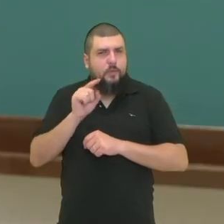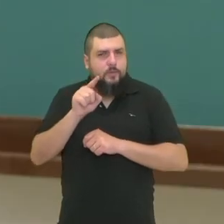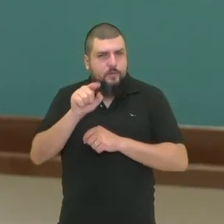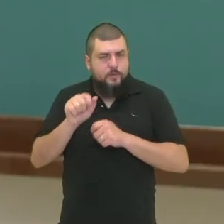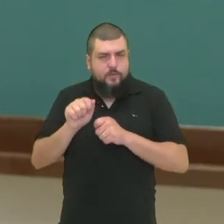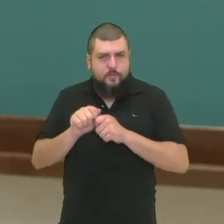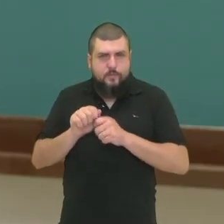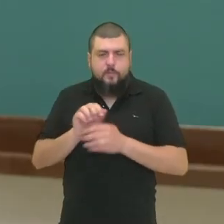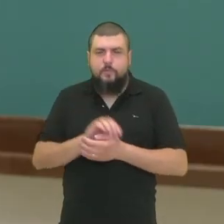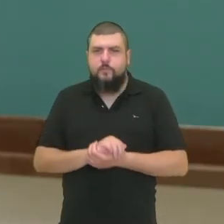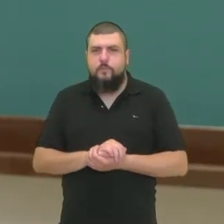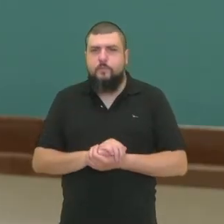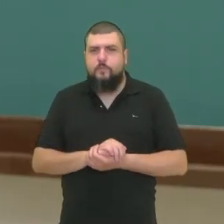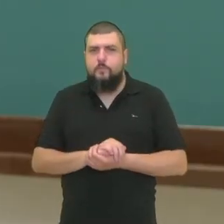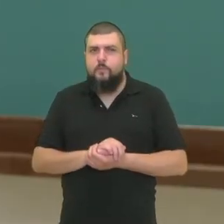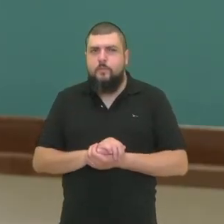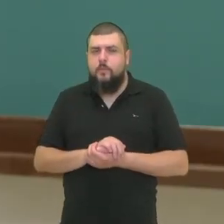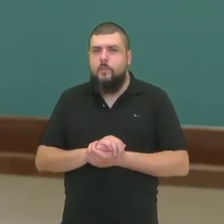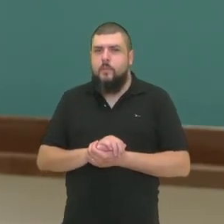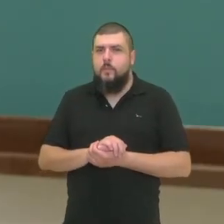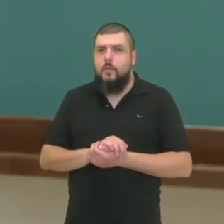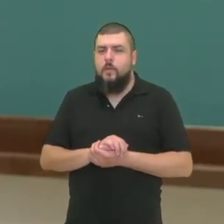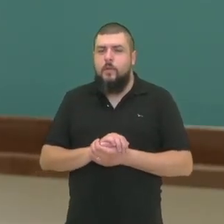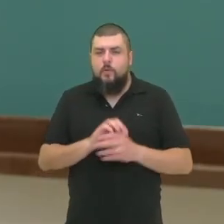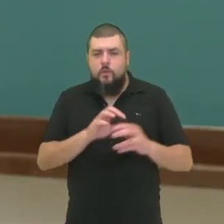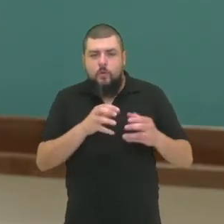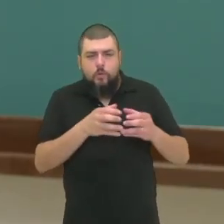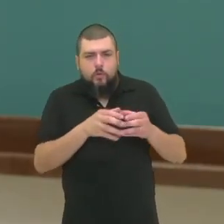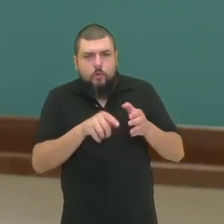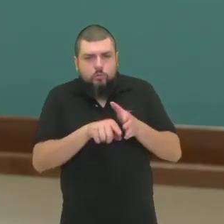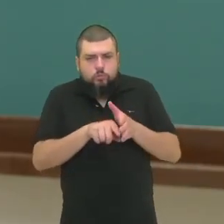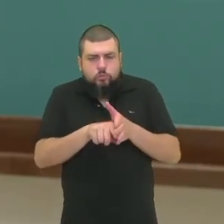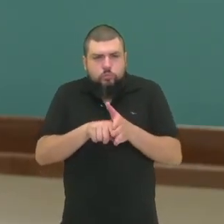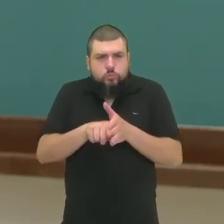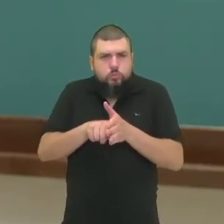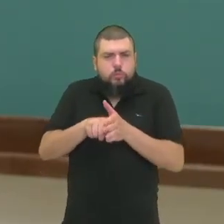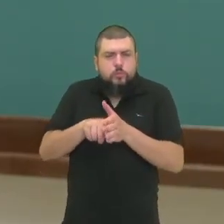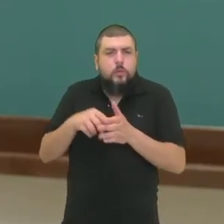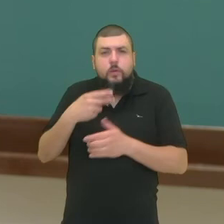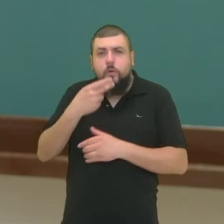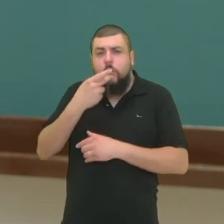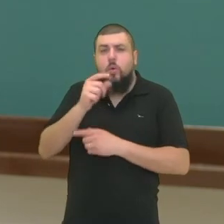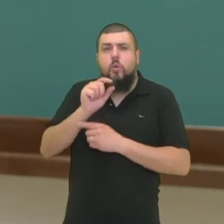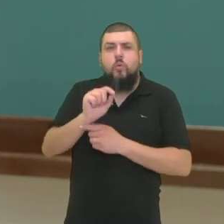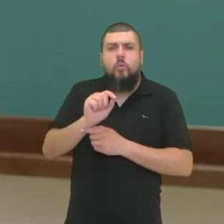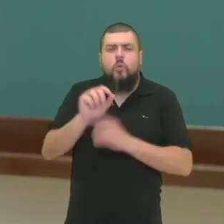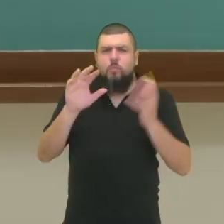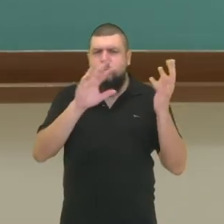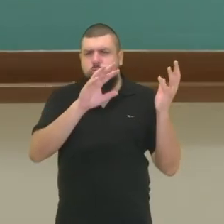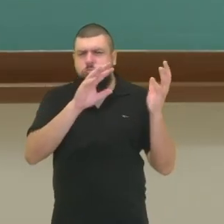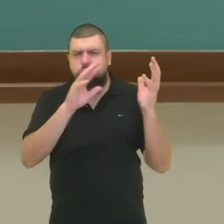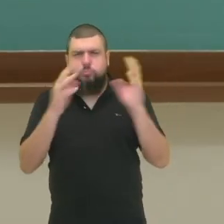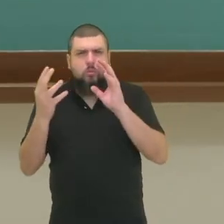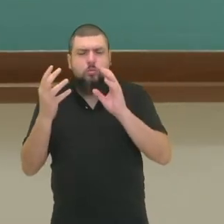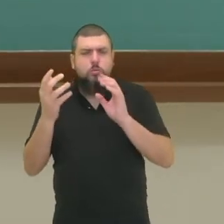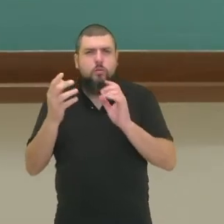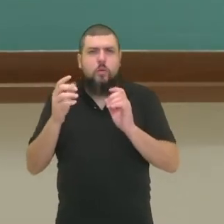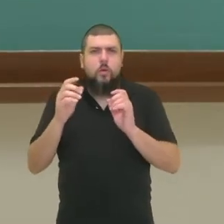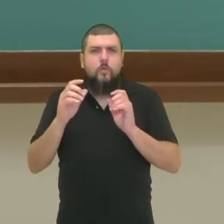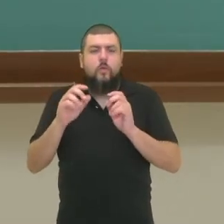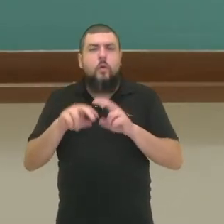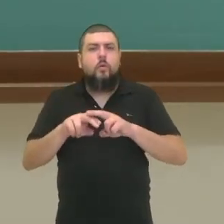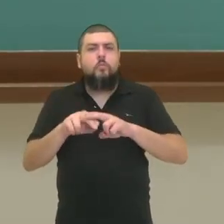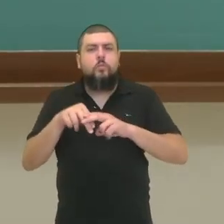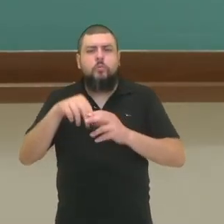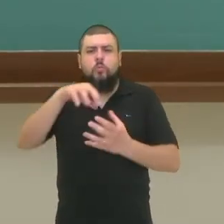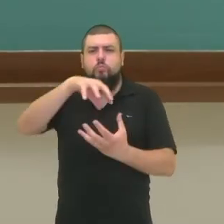Os cientistas afirmam que mudanças climáticas bruscas são ocasionadas pelo aquecimento global, certo? Então, o que